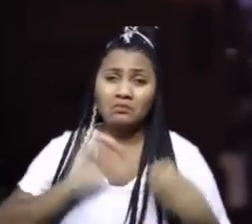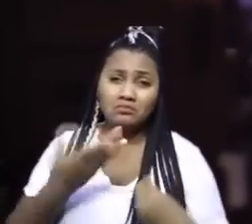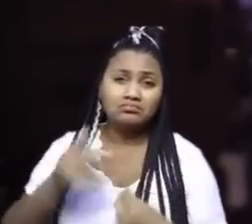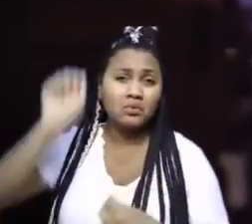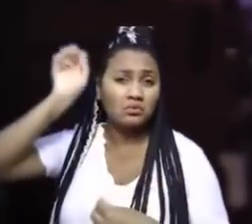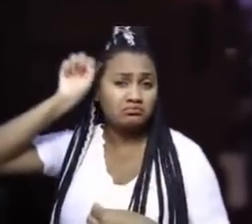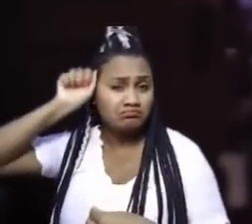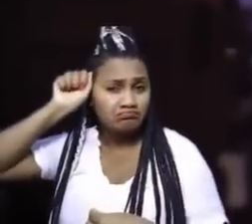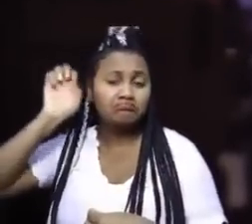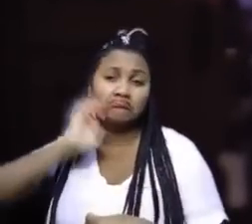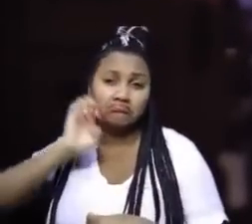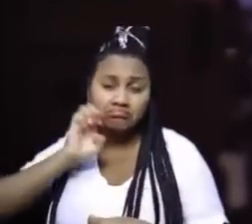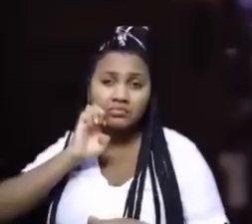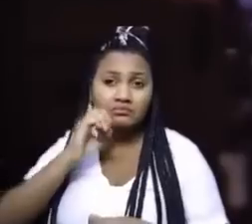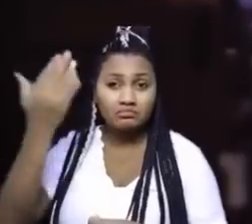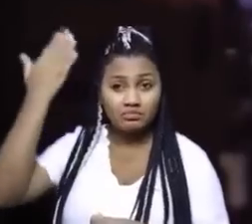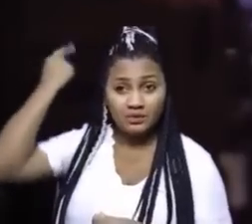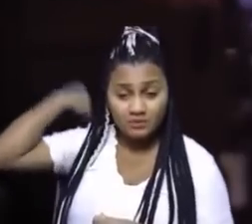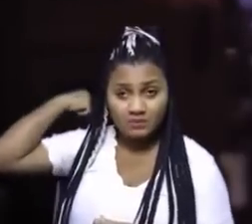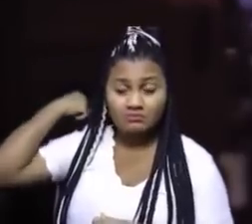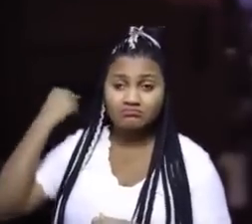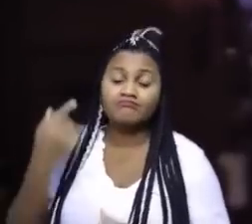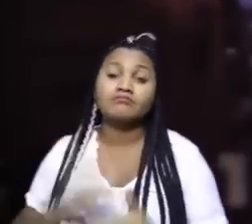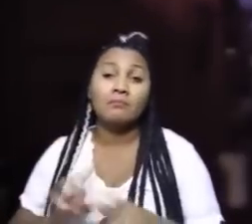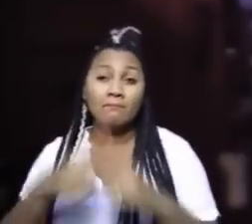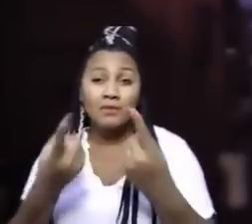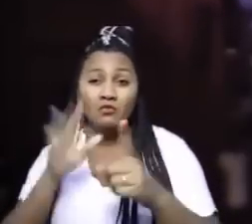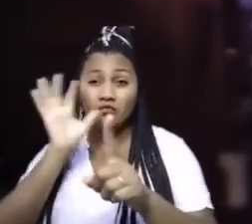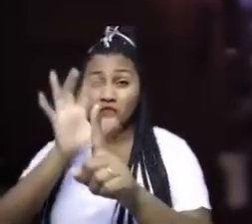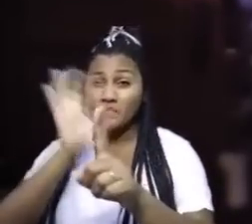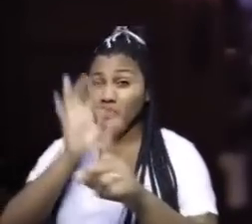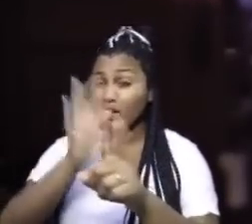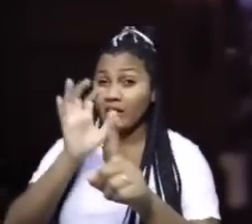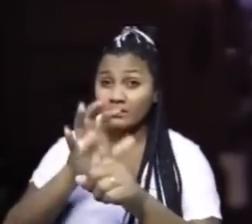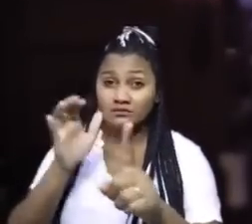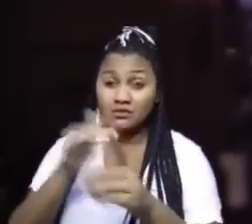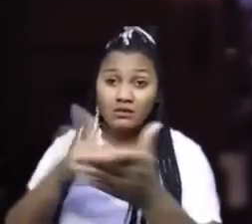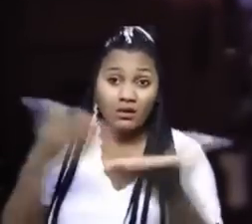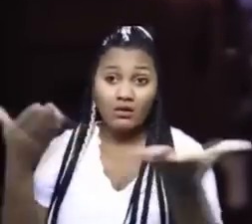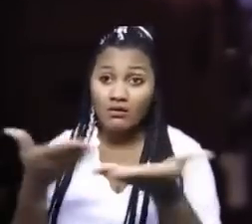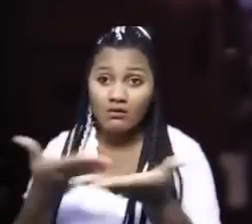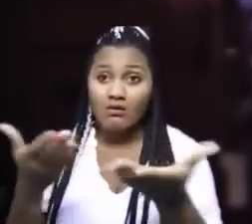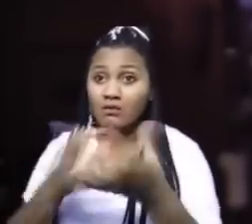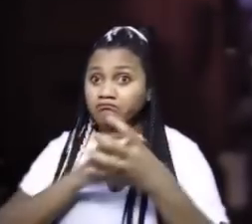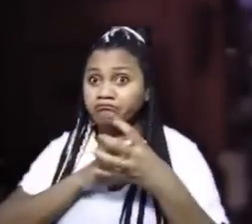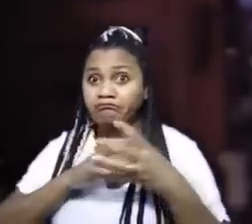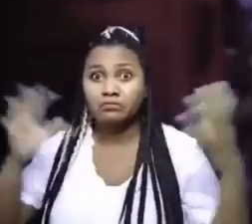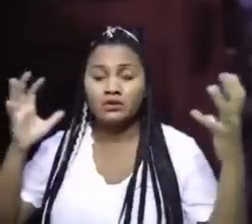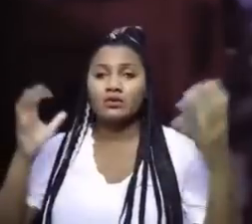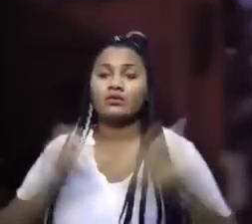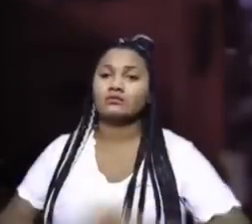Eva desobedeceram a Deus, mas a sua influência entre os homens é cada dia maior e mais